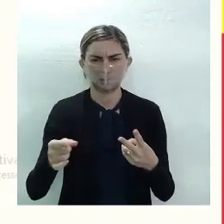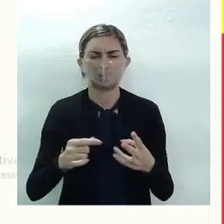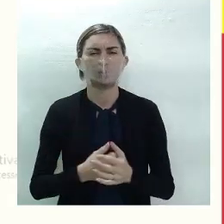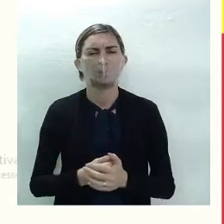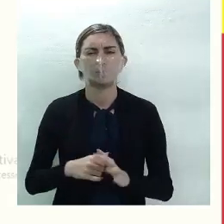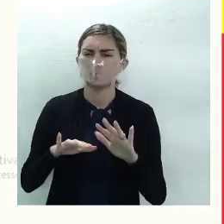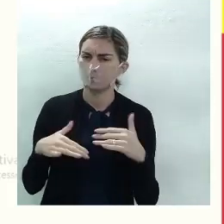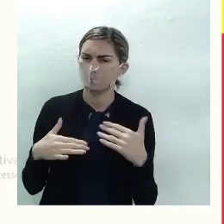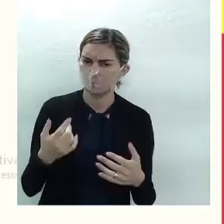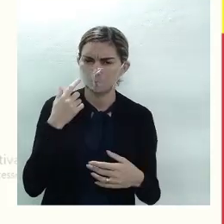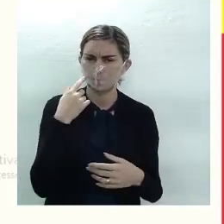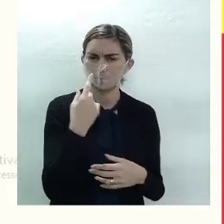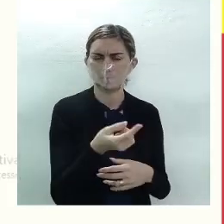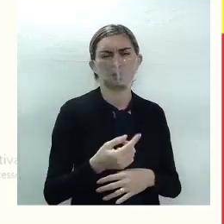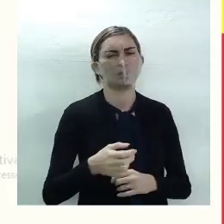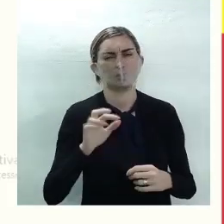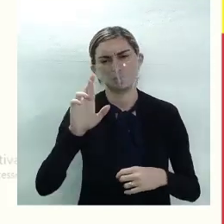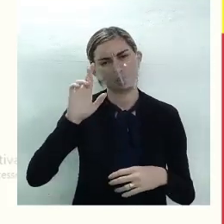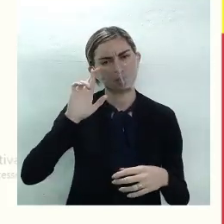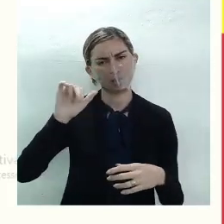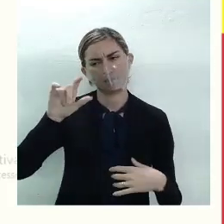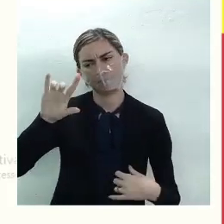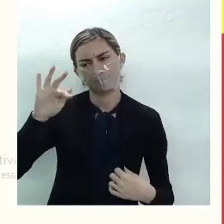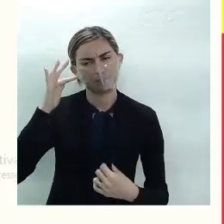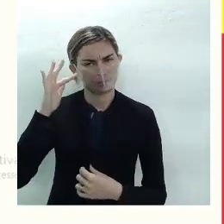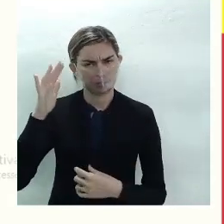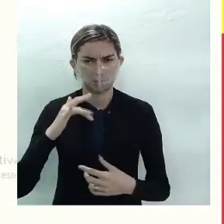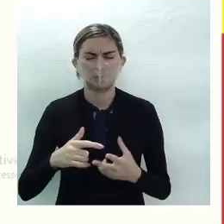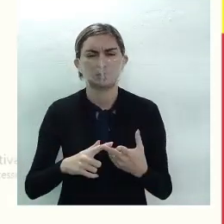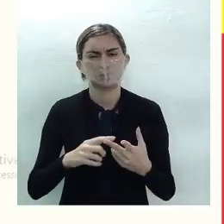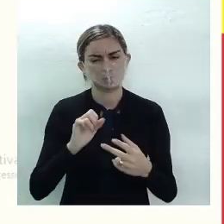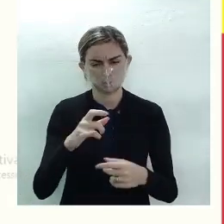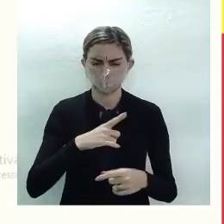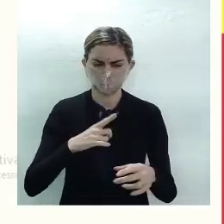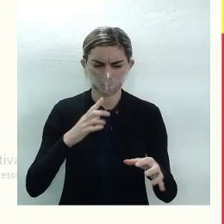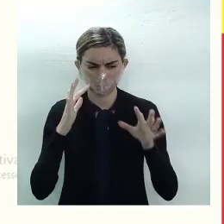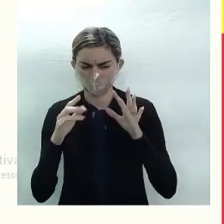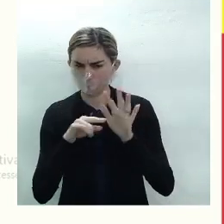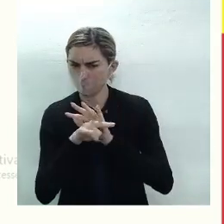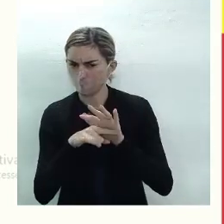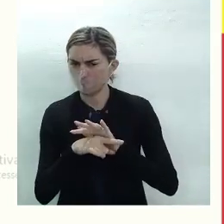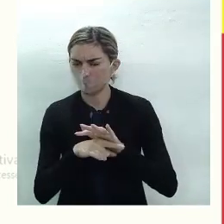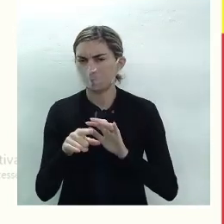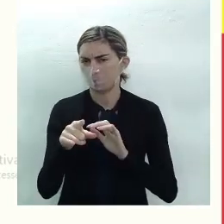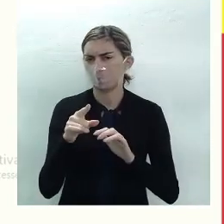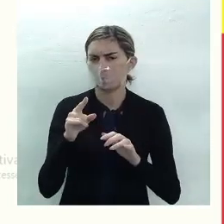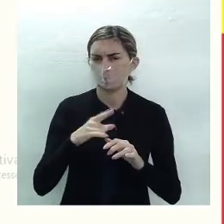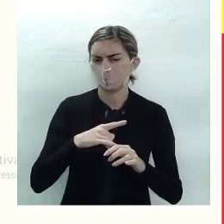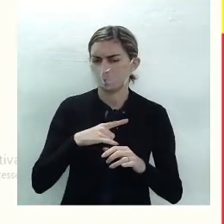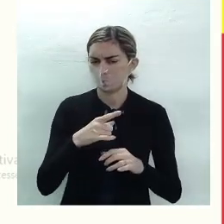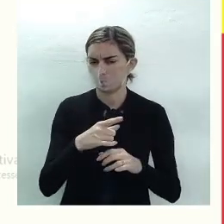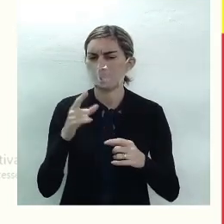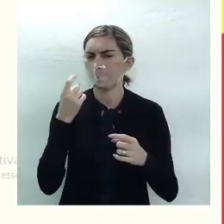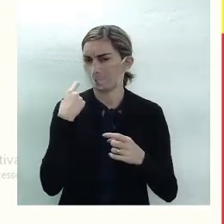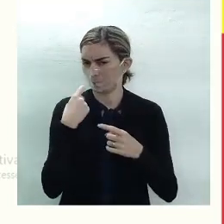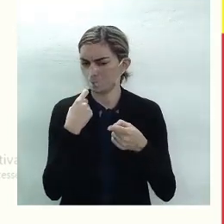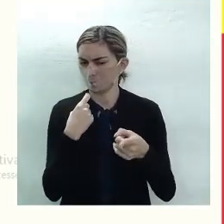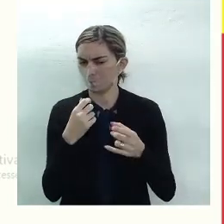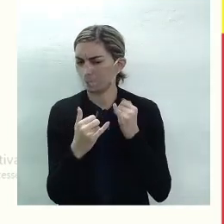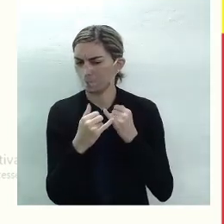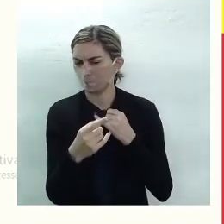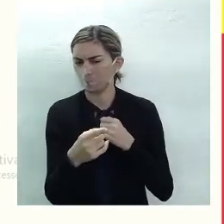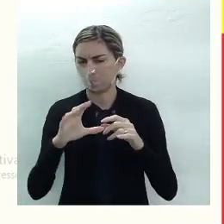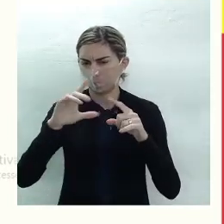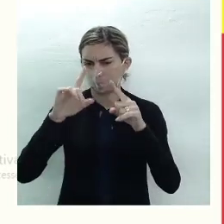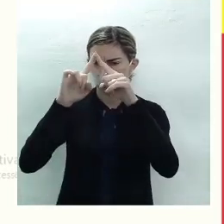translação. Então veja aqui, a reflexão, ó, se eu tenho, nesse caso, vamos considerar como fosse um peixe. Esta